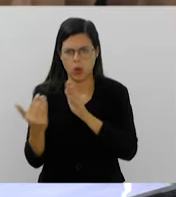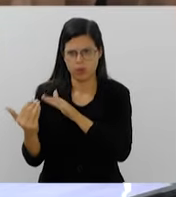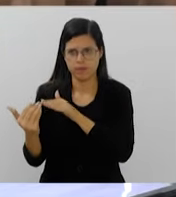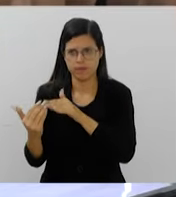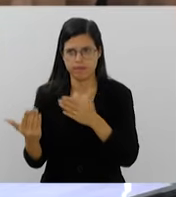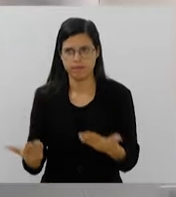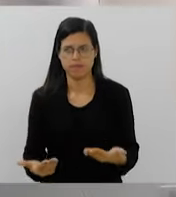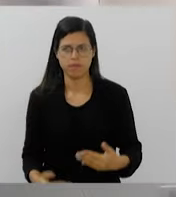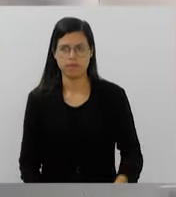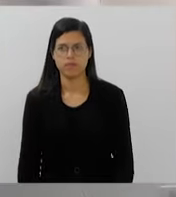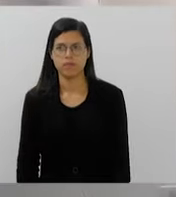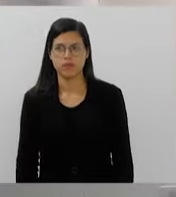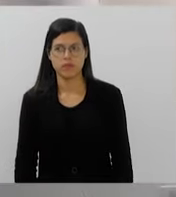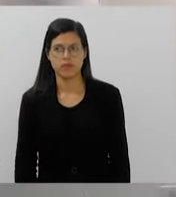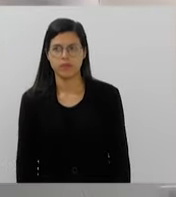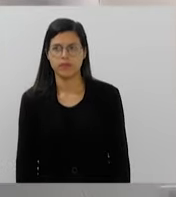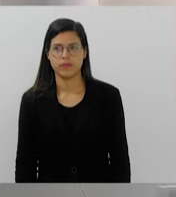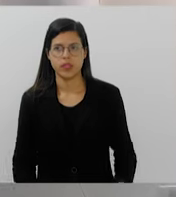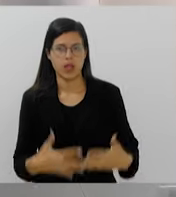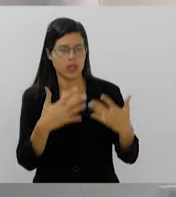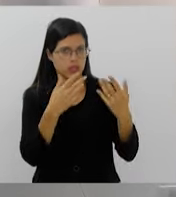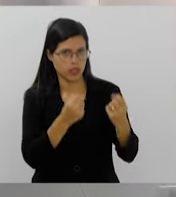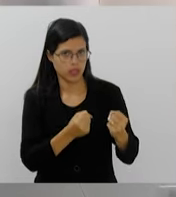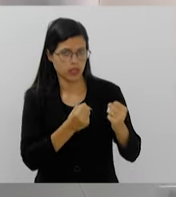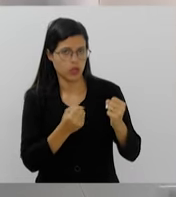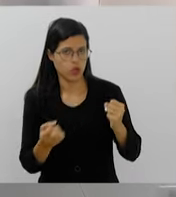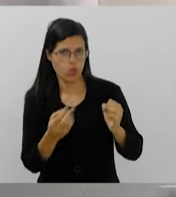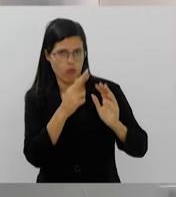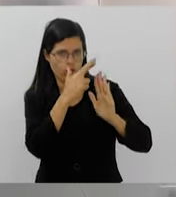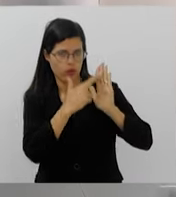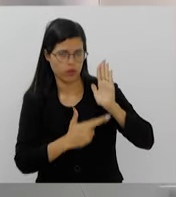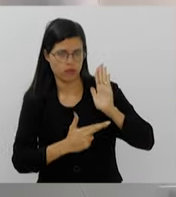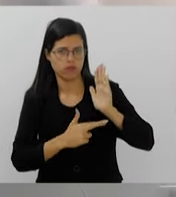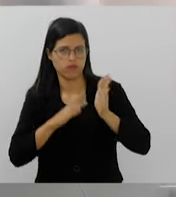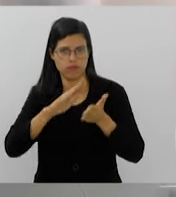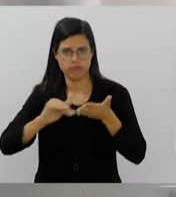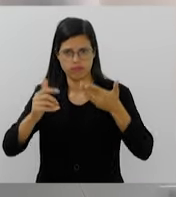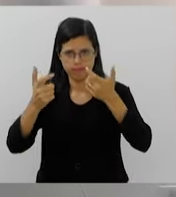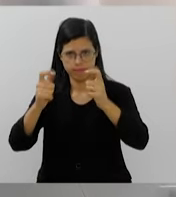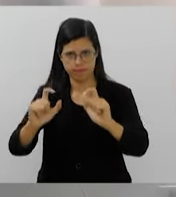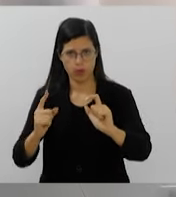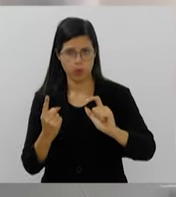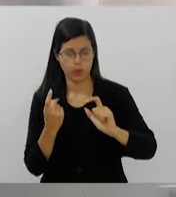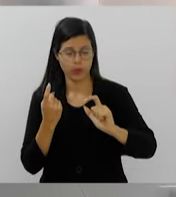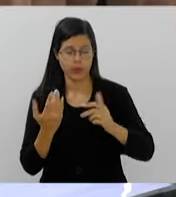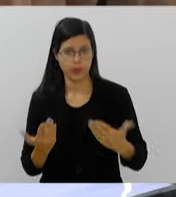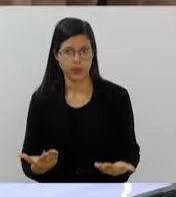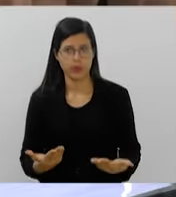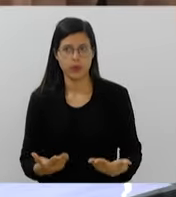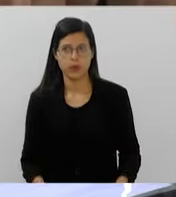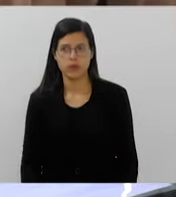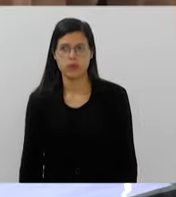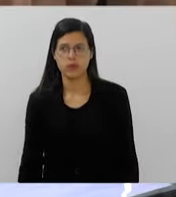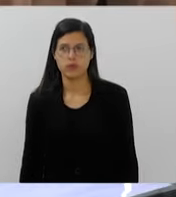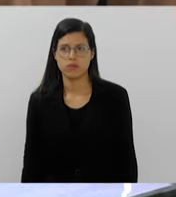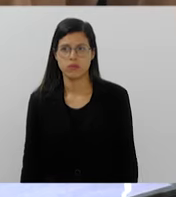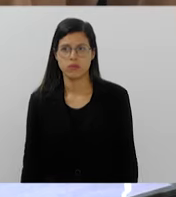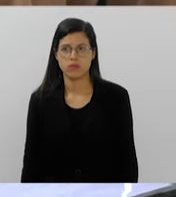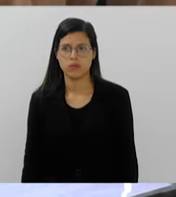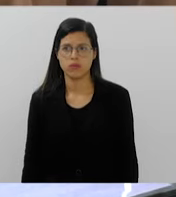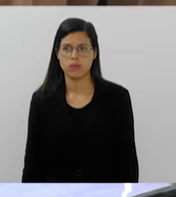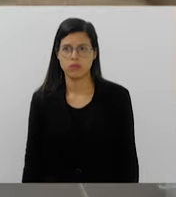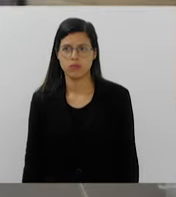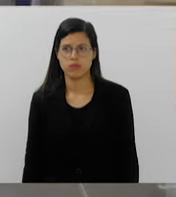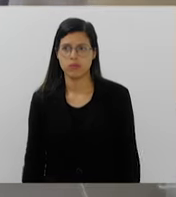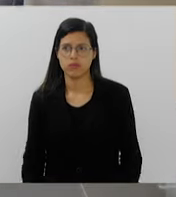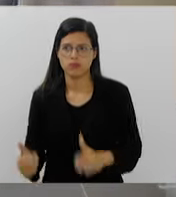Vossa Excelência aceita a incumbência, então, de ser o novo relator e suprimindo o parágrafo único? Sim, mas a gente pode concordar e acordar. Não, acho que está acordado,